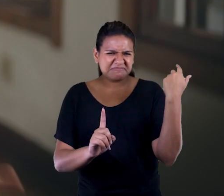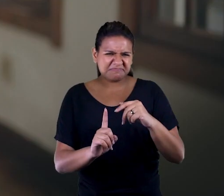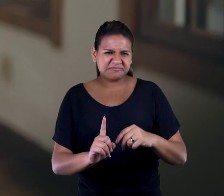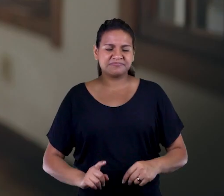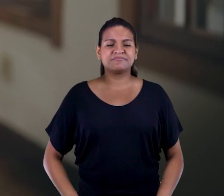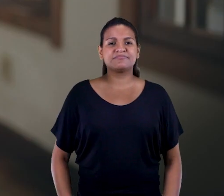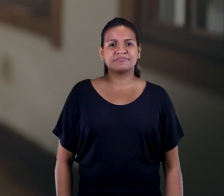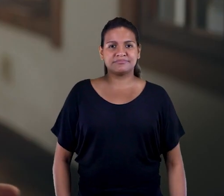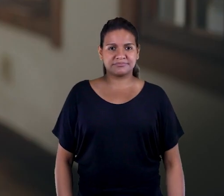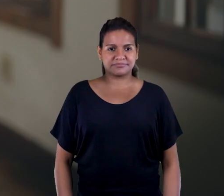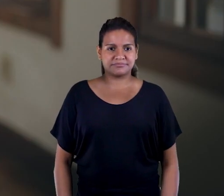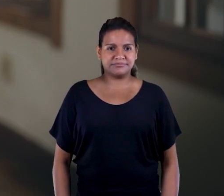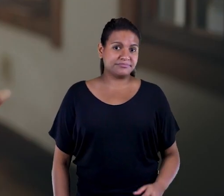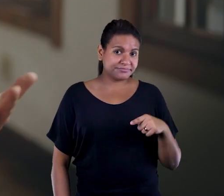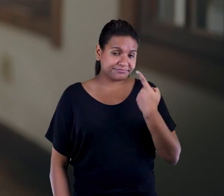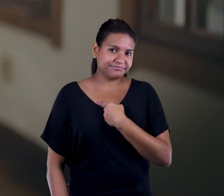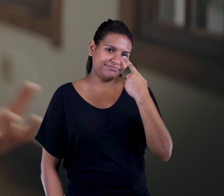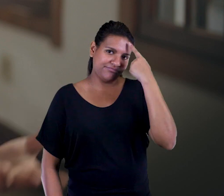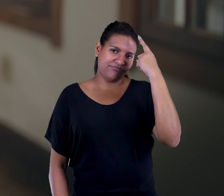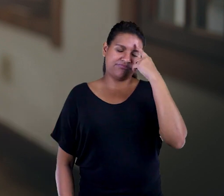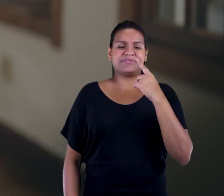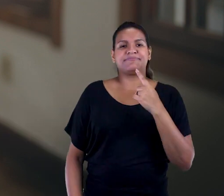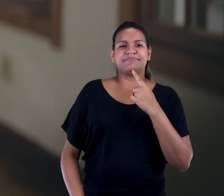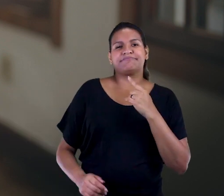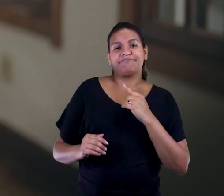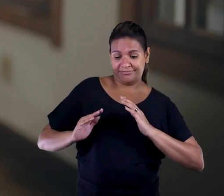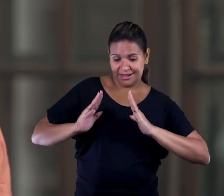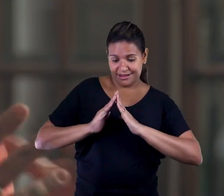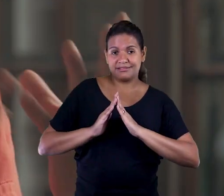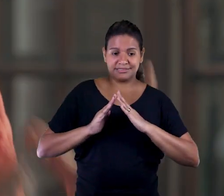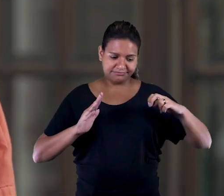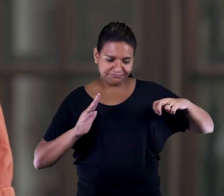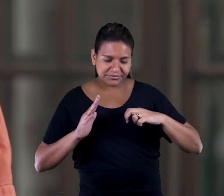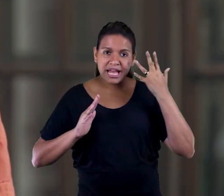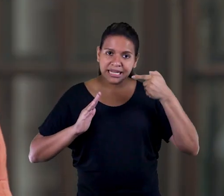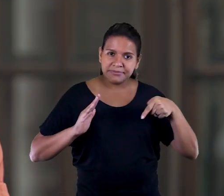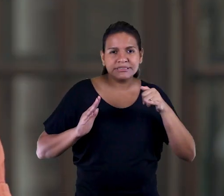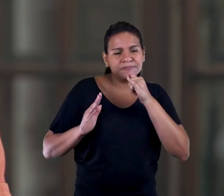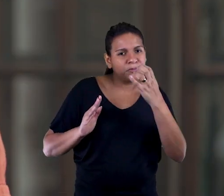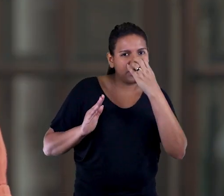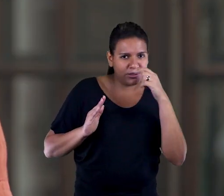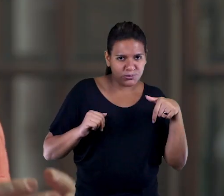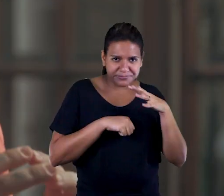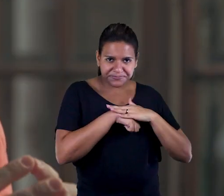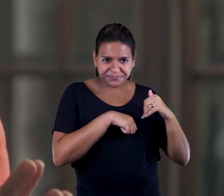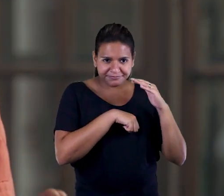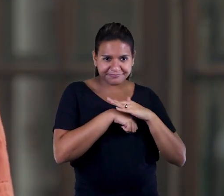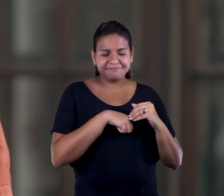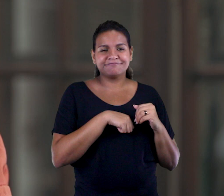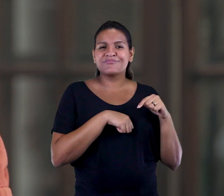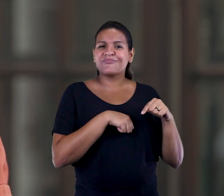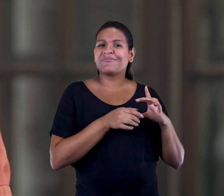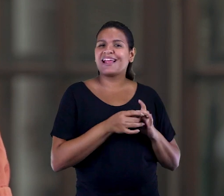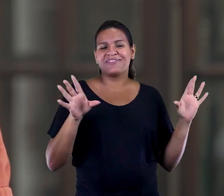Quando a gente para pensar em animais domiciliados, como por exemplo os cães domésticos, a gente precisa pensar que esses